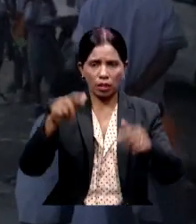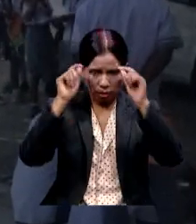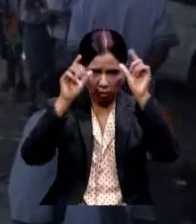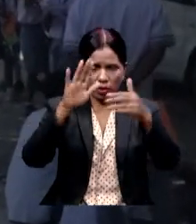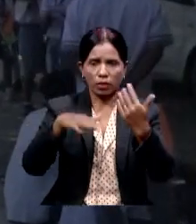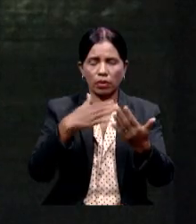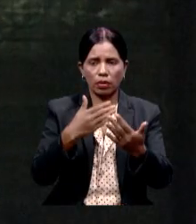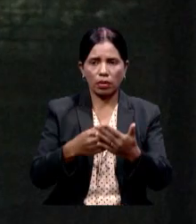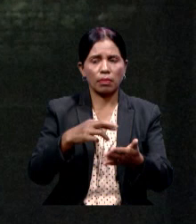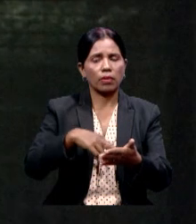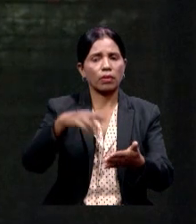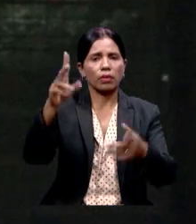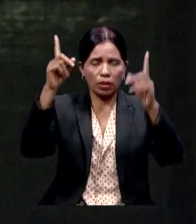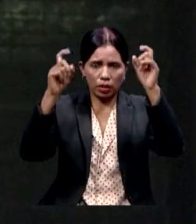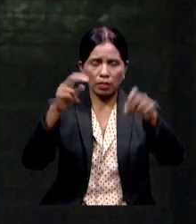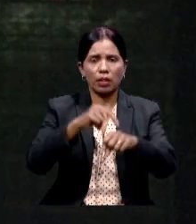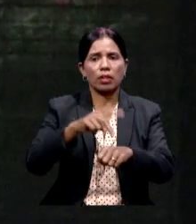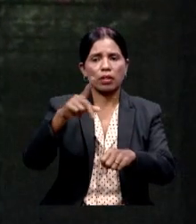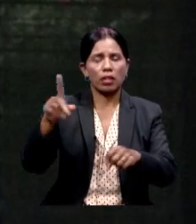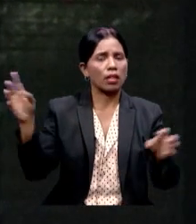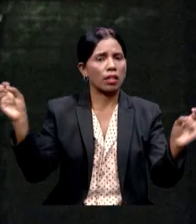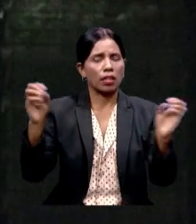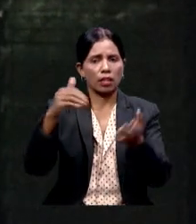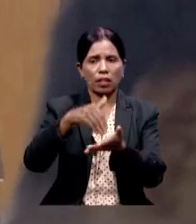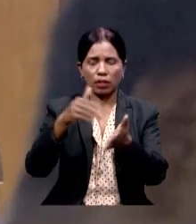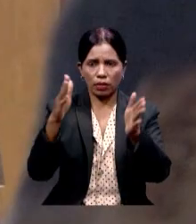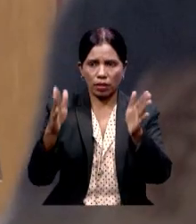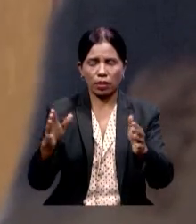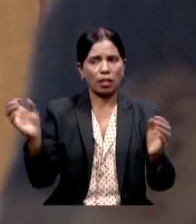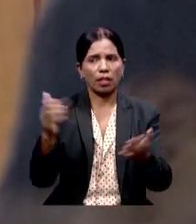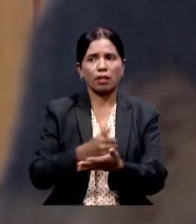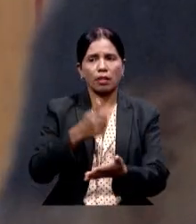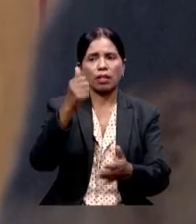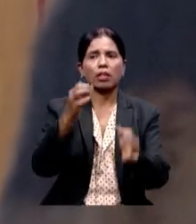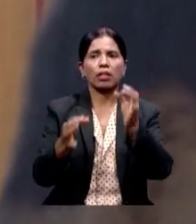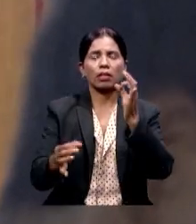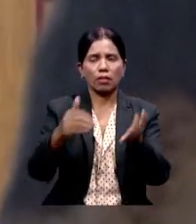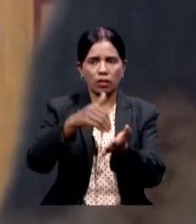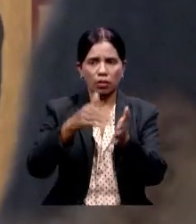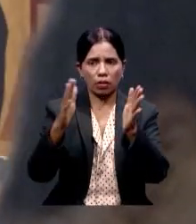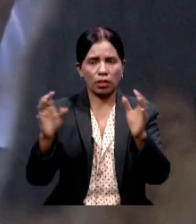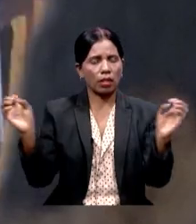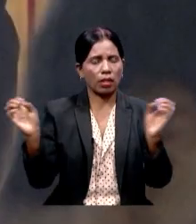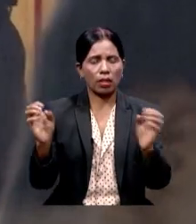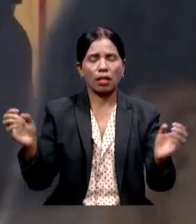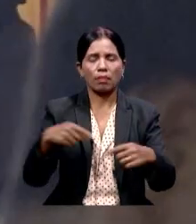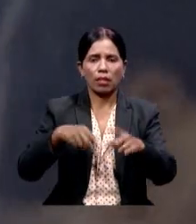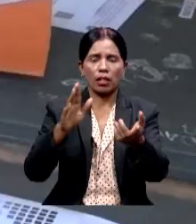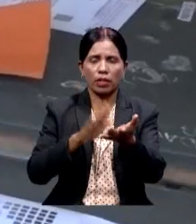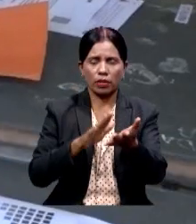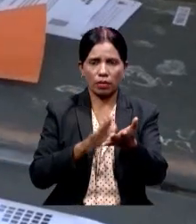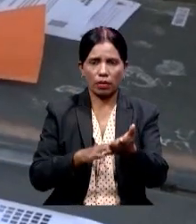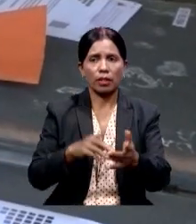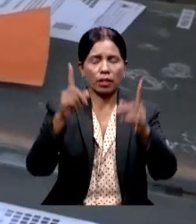nacional pasa hotu ia exame nacional nula ia estudante ida maklaliu maski alunu balun ladu natifu ia escola.